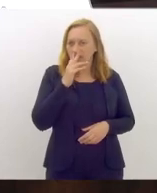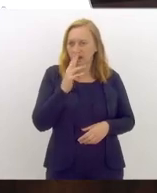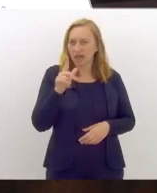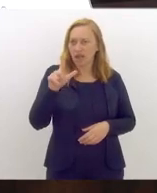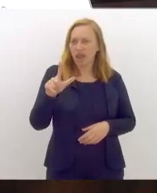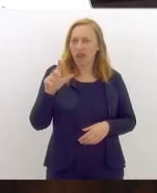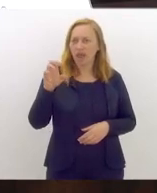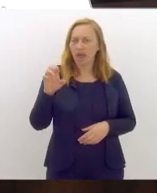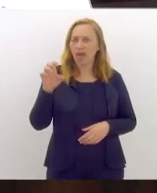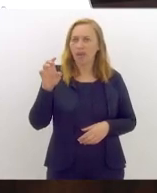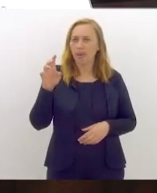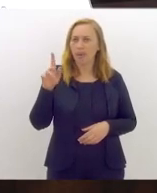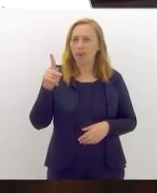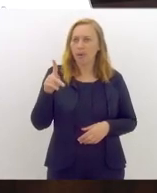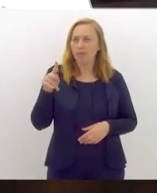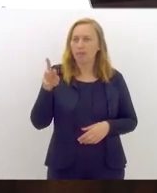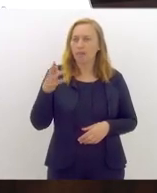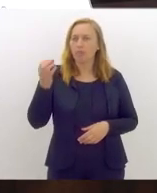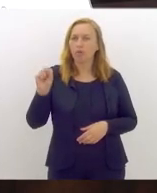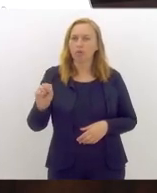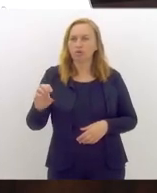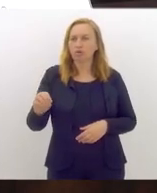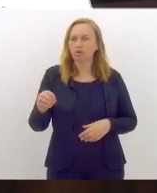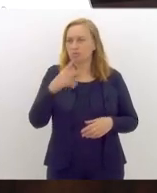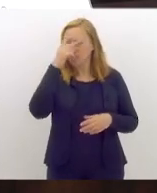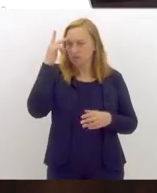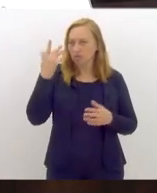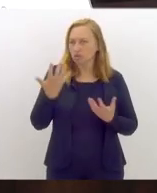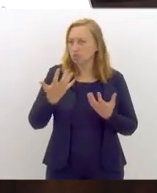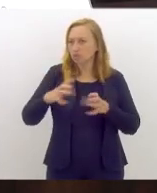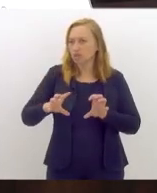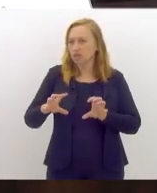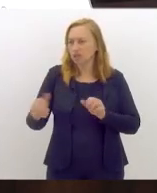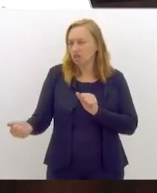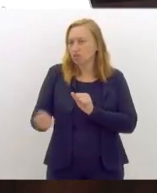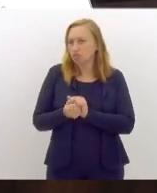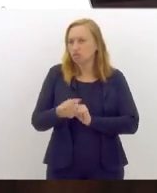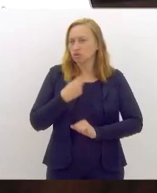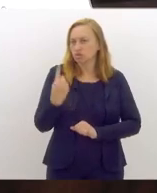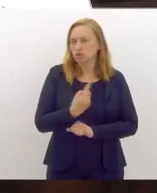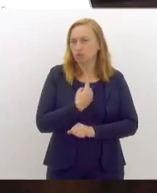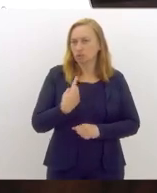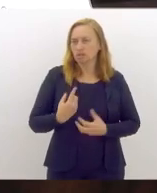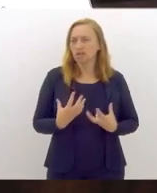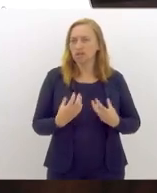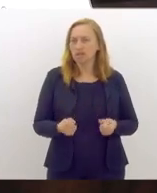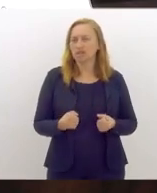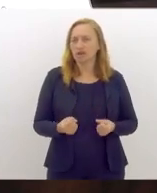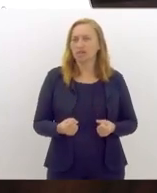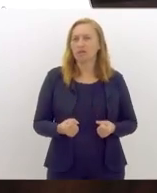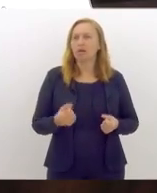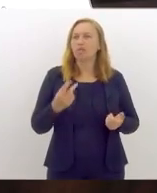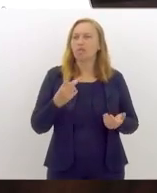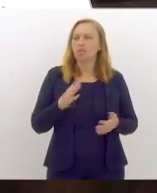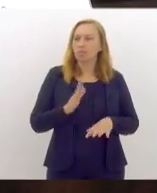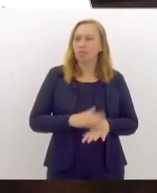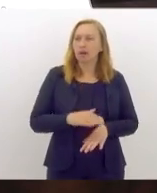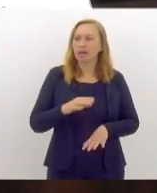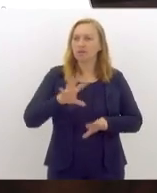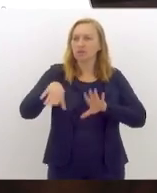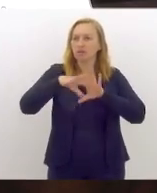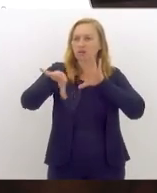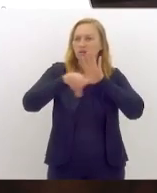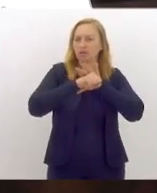Ninguém queria ficar perto da gente e poucas pessoas quiseram ficar perto da gente quiseram abraçar por mais Qual o afroregal de visual seja uma coisa